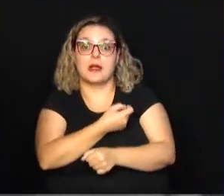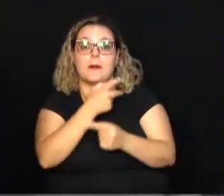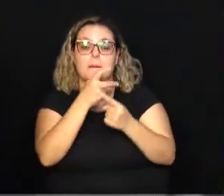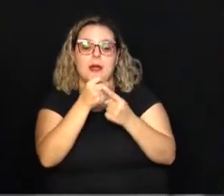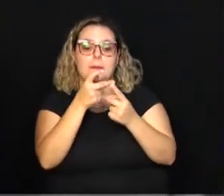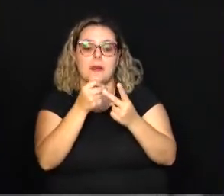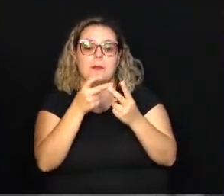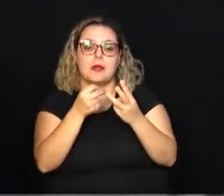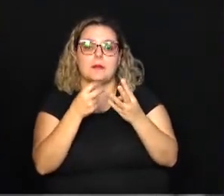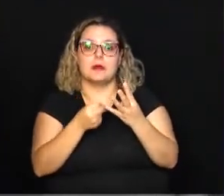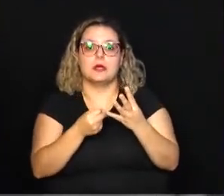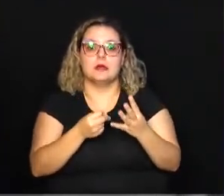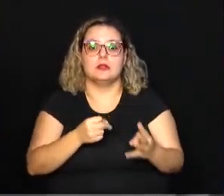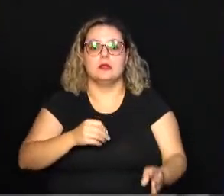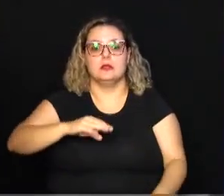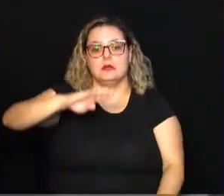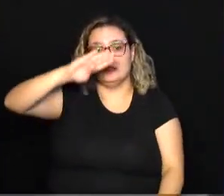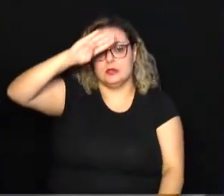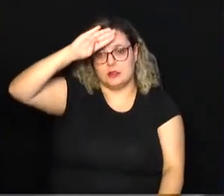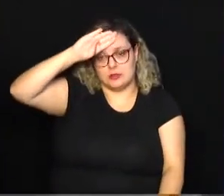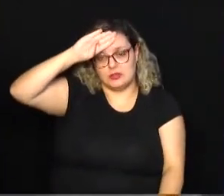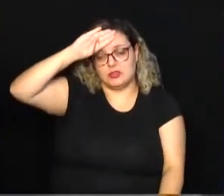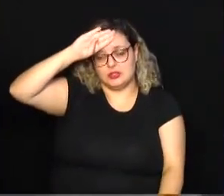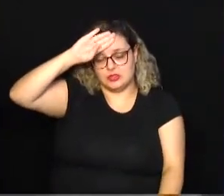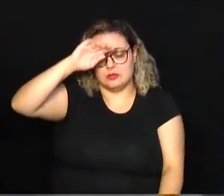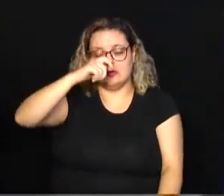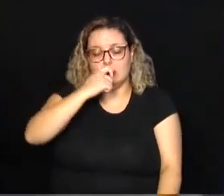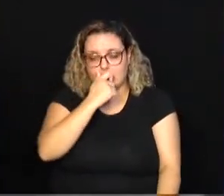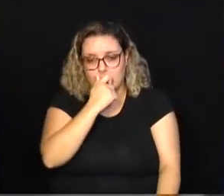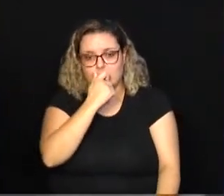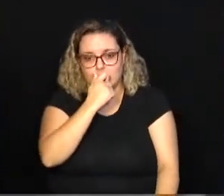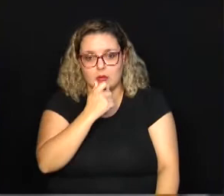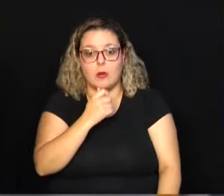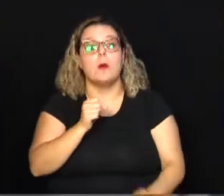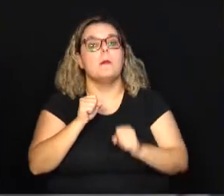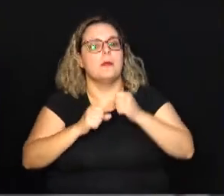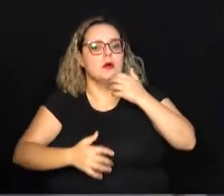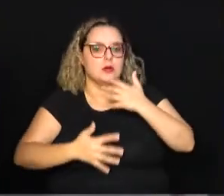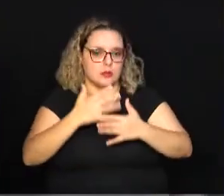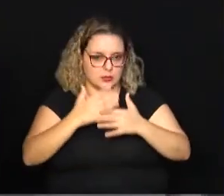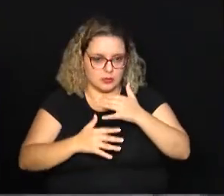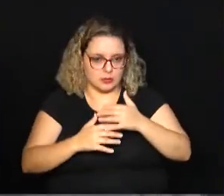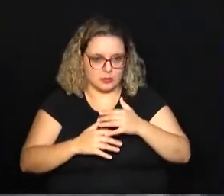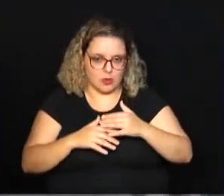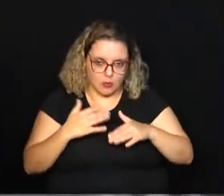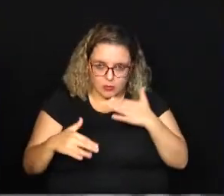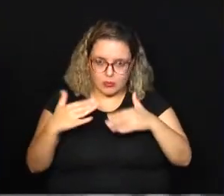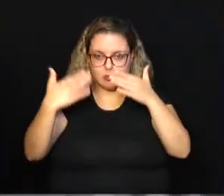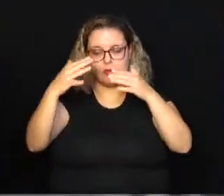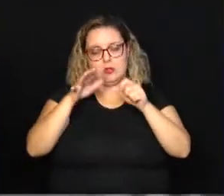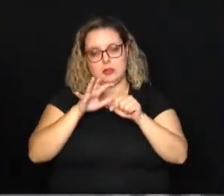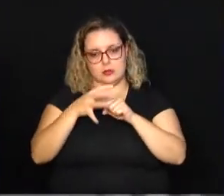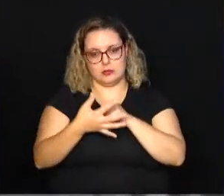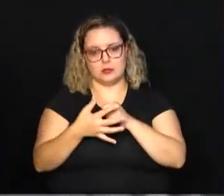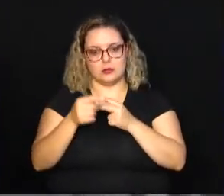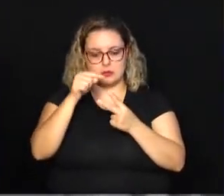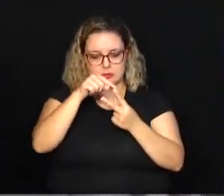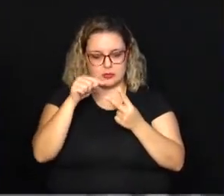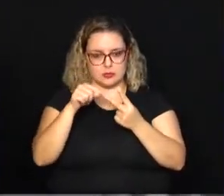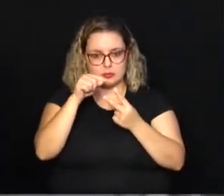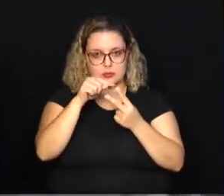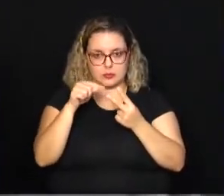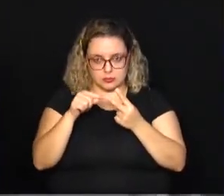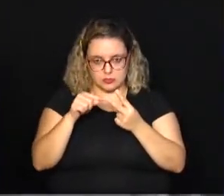de gripe, de influenza, pode atrapalhar a evolução ou piorar a evolução da Covid. Então, são 2 coisas.